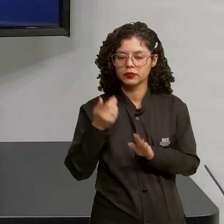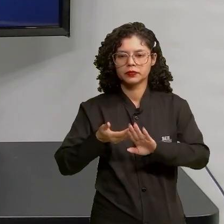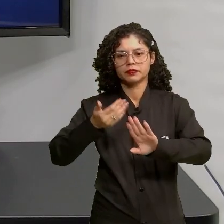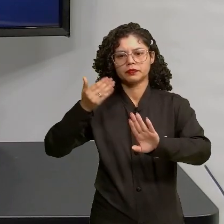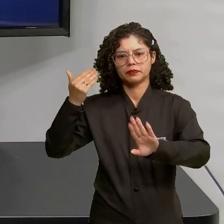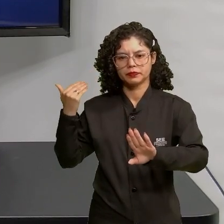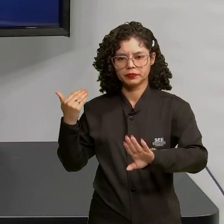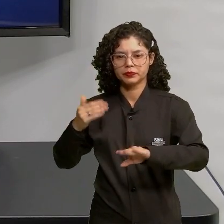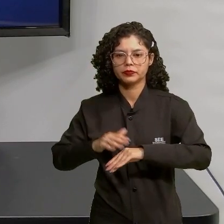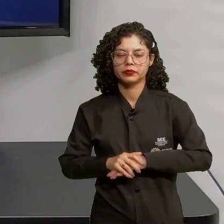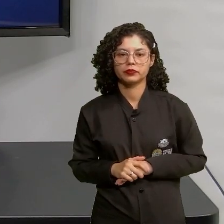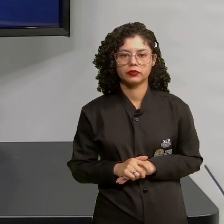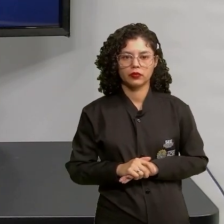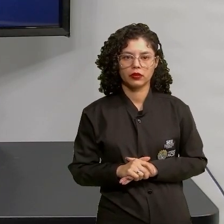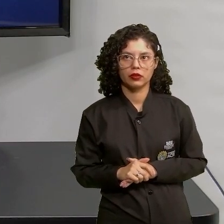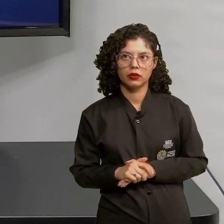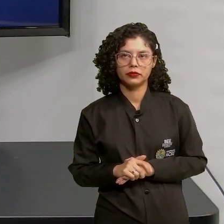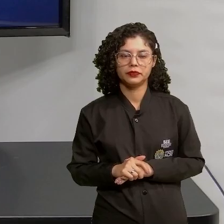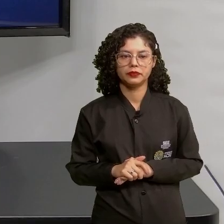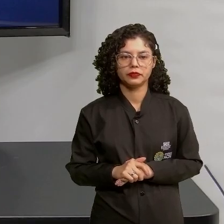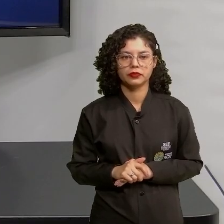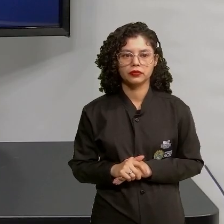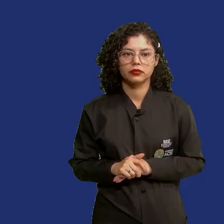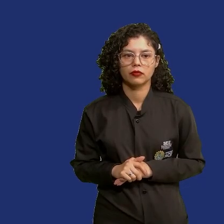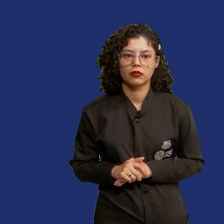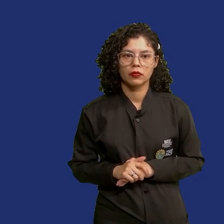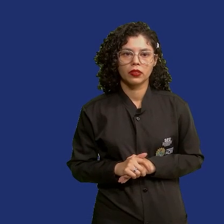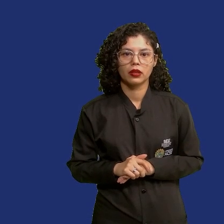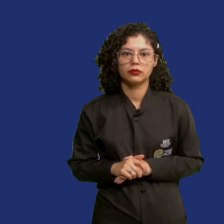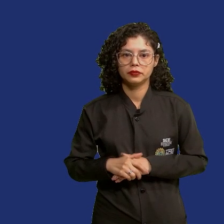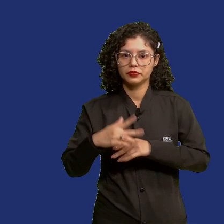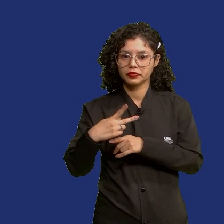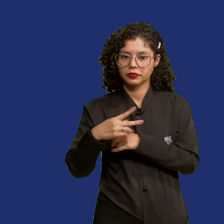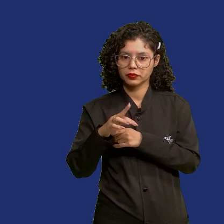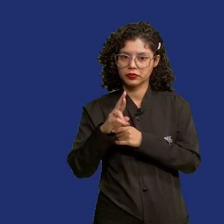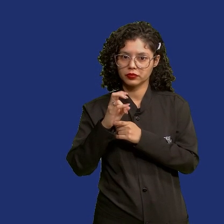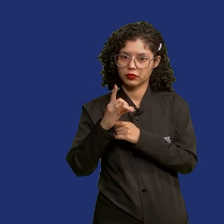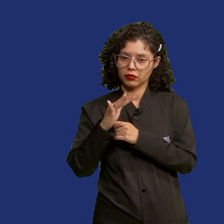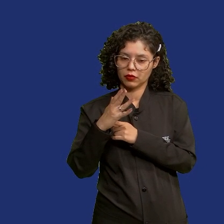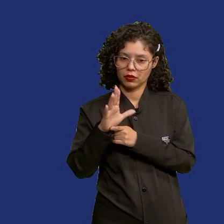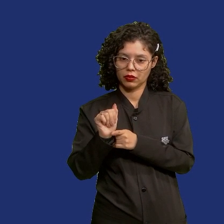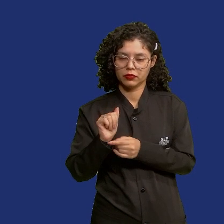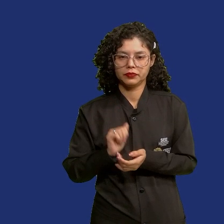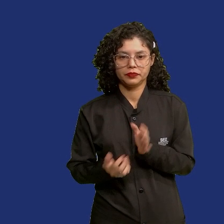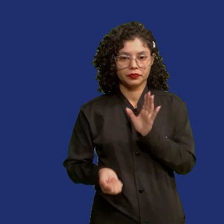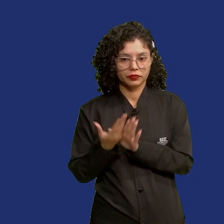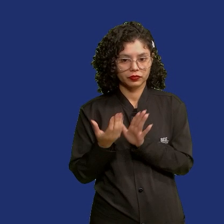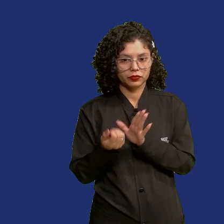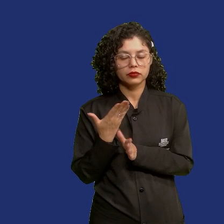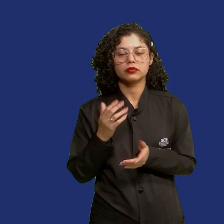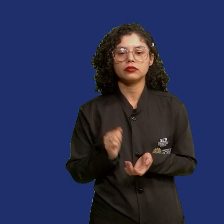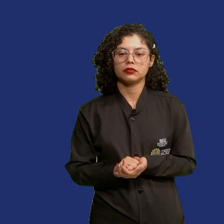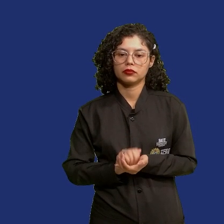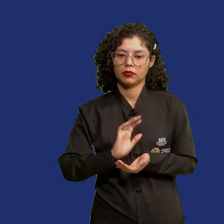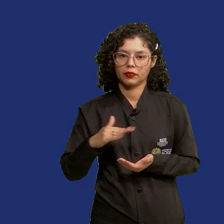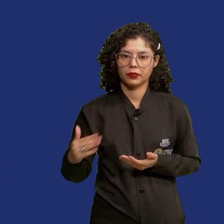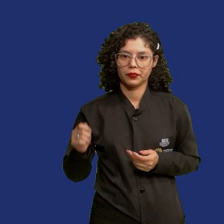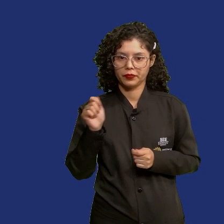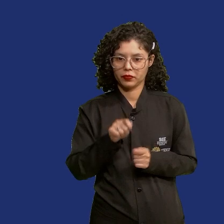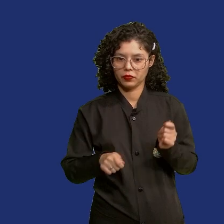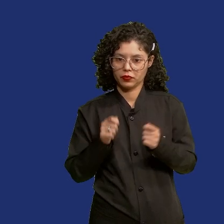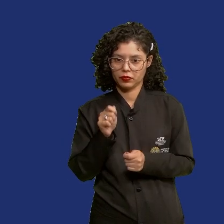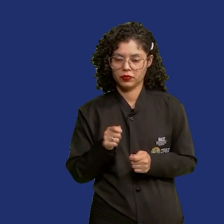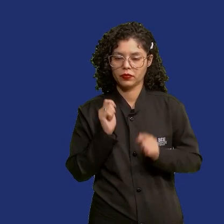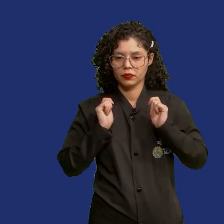muito tempo, desde a idade primitiva. Os instrumentos de percussão agora. Eles produzem som quando você os